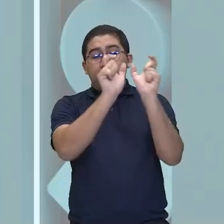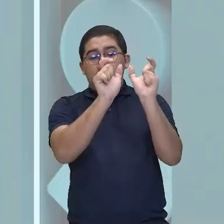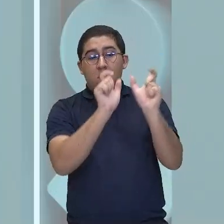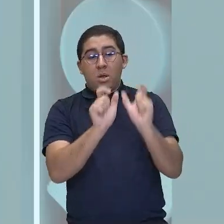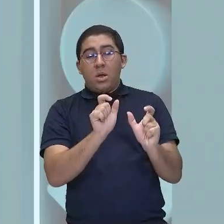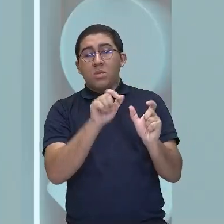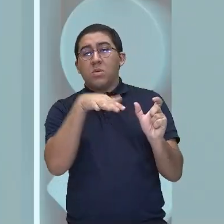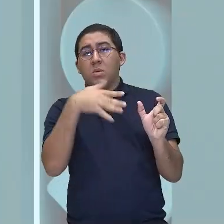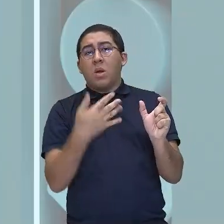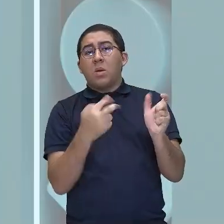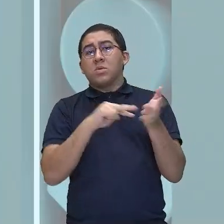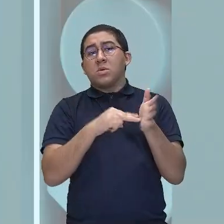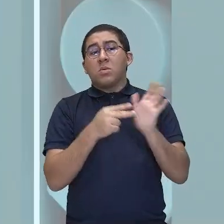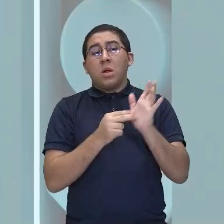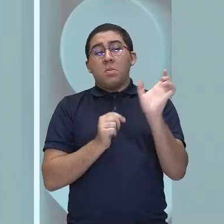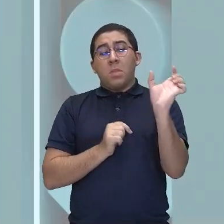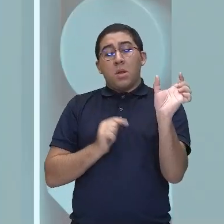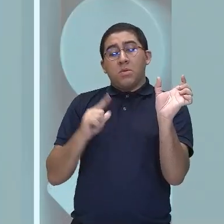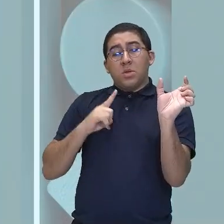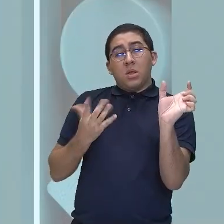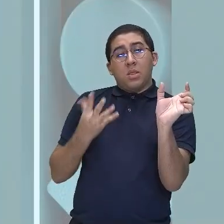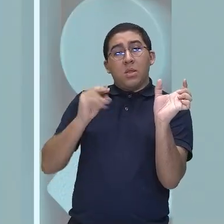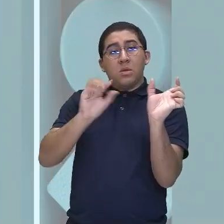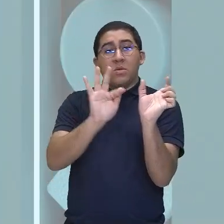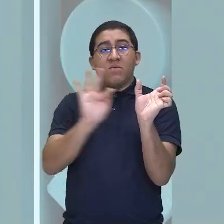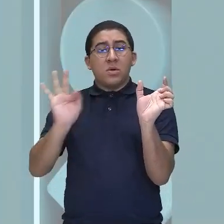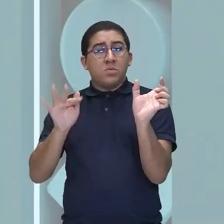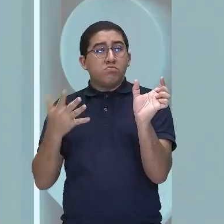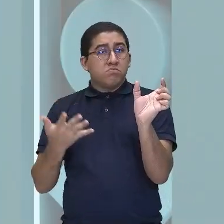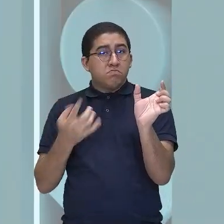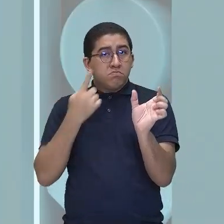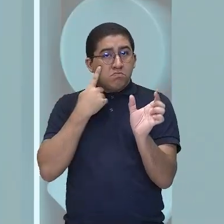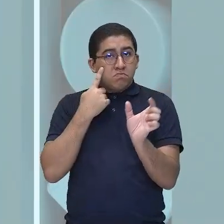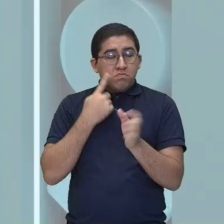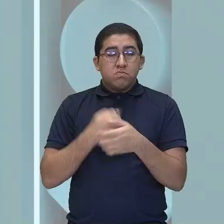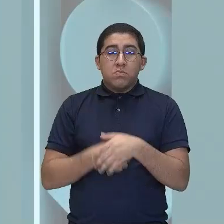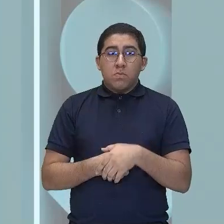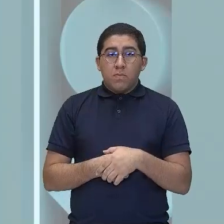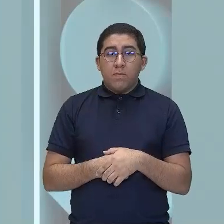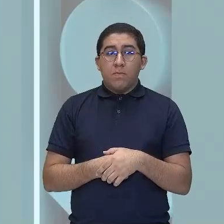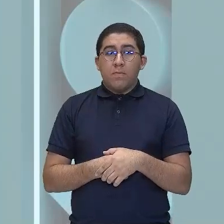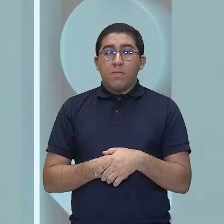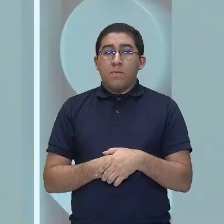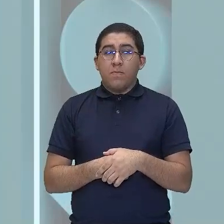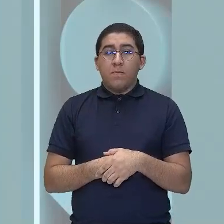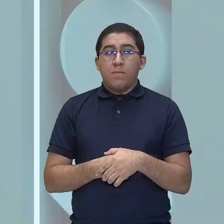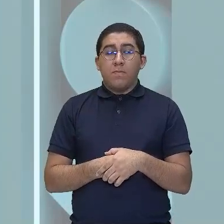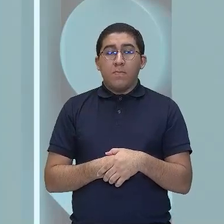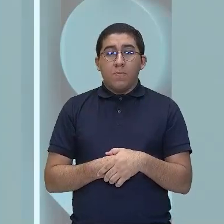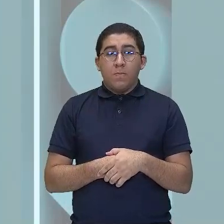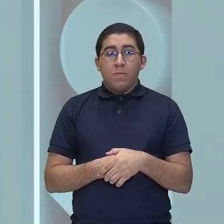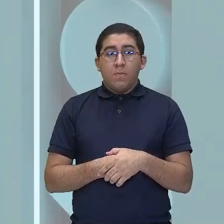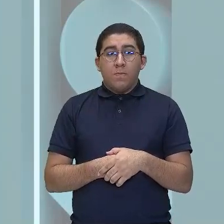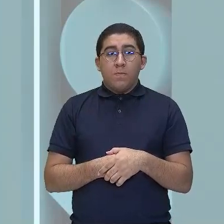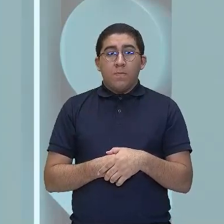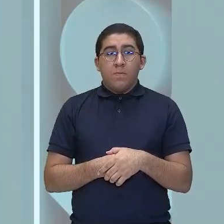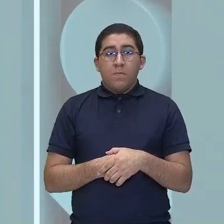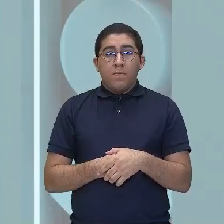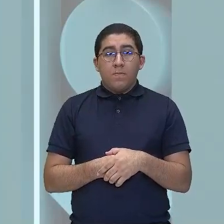é o sentido que essas palavras estão provocando no texto. E aí o leitor vai fazer a